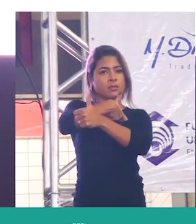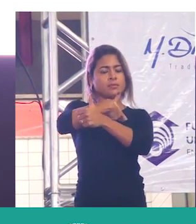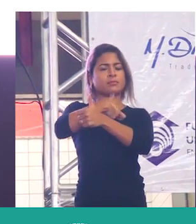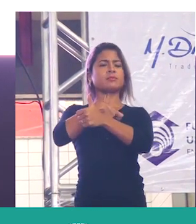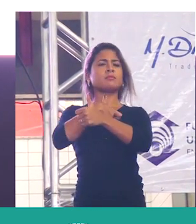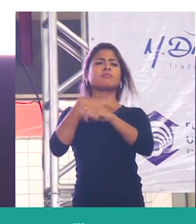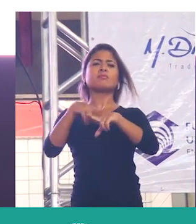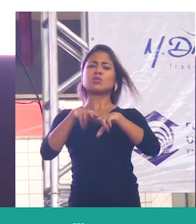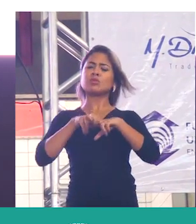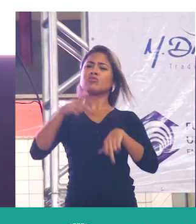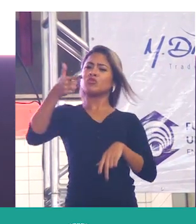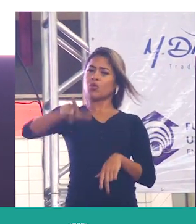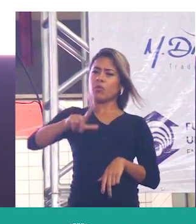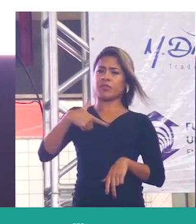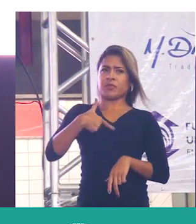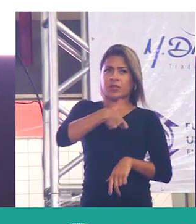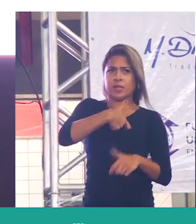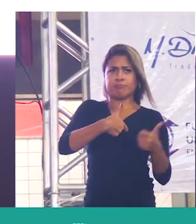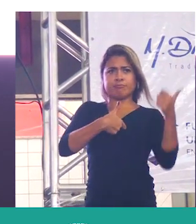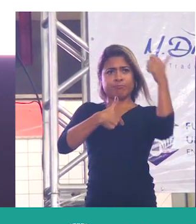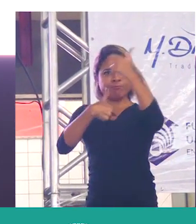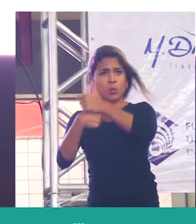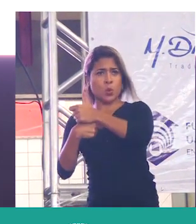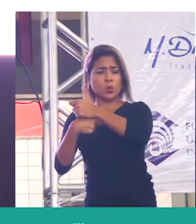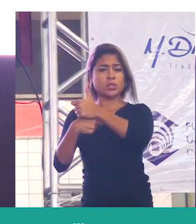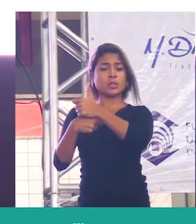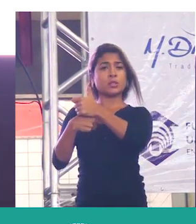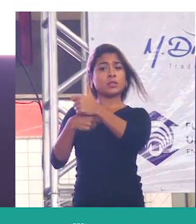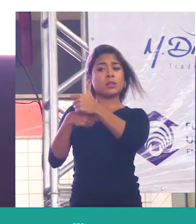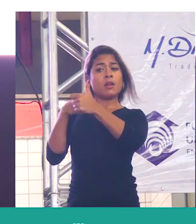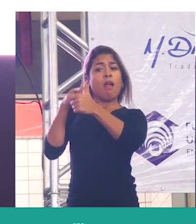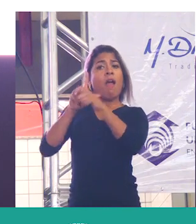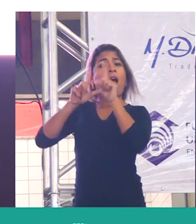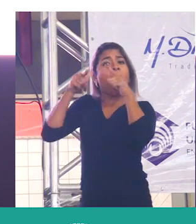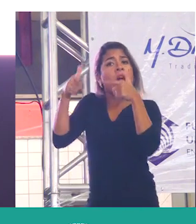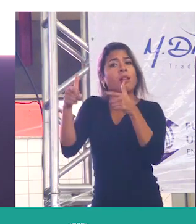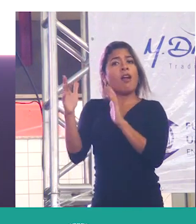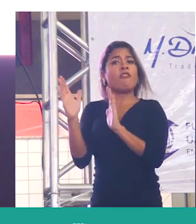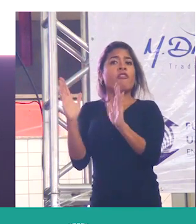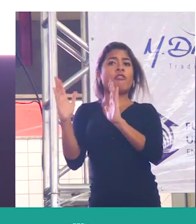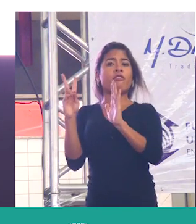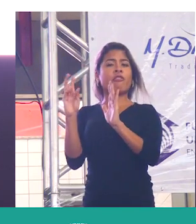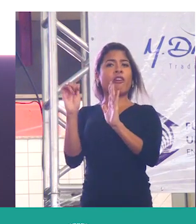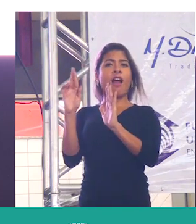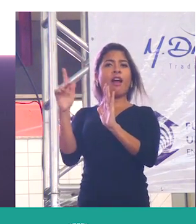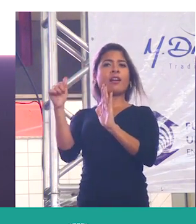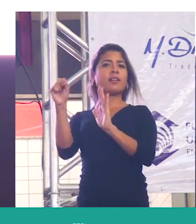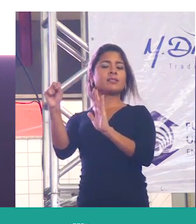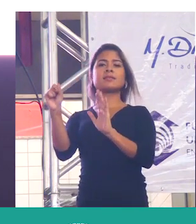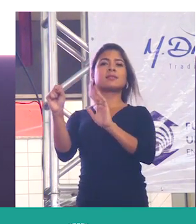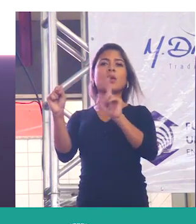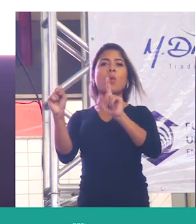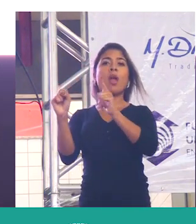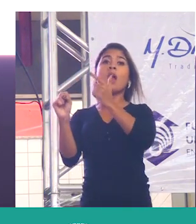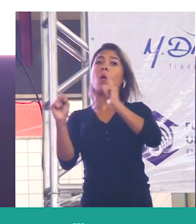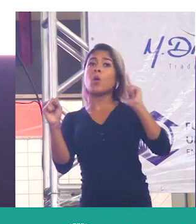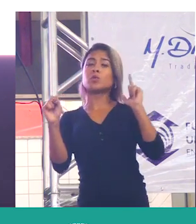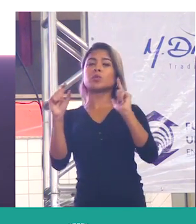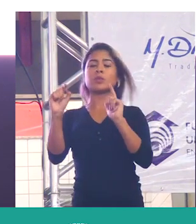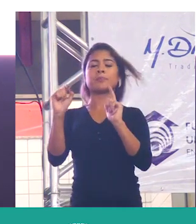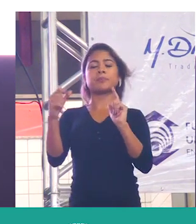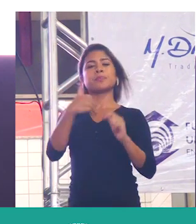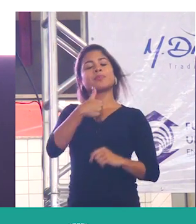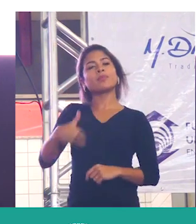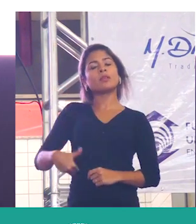o Vargas está no poder, já não é mais a Era Vargas, agora é a República Populista. Então,